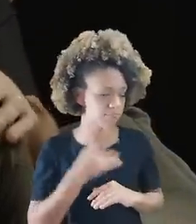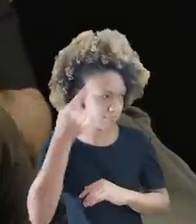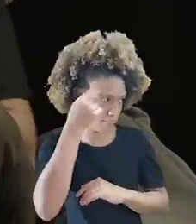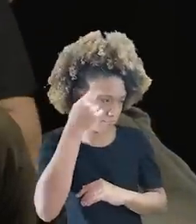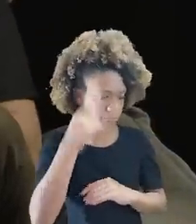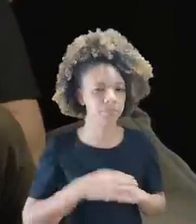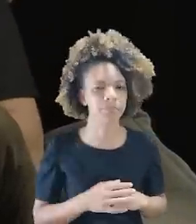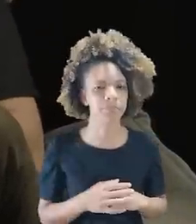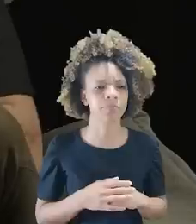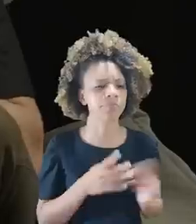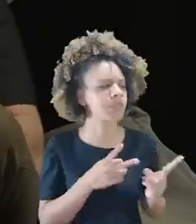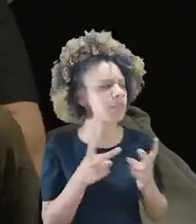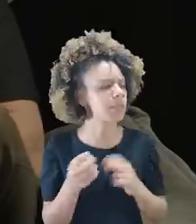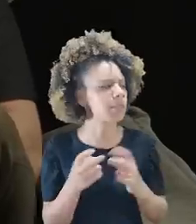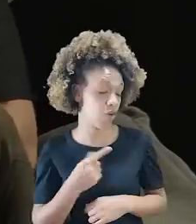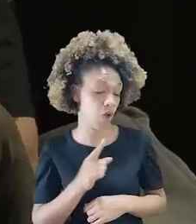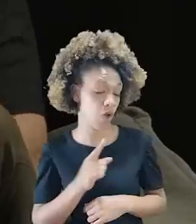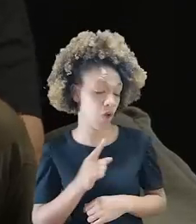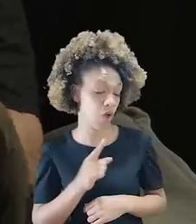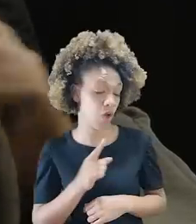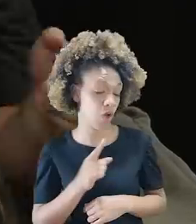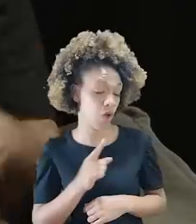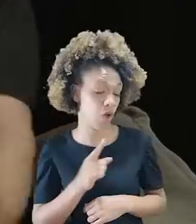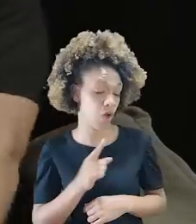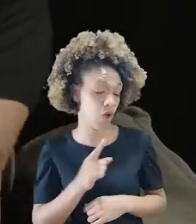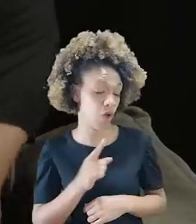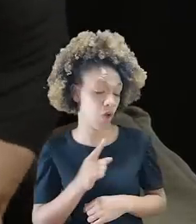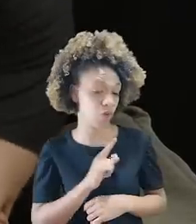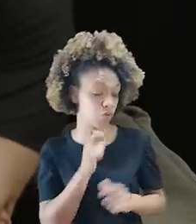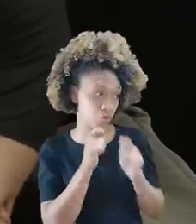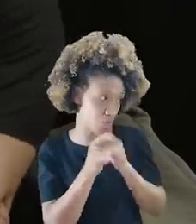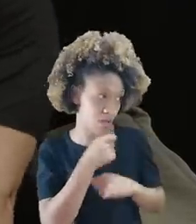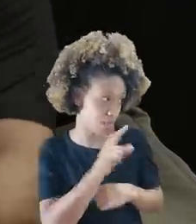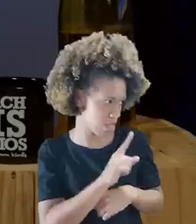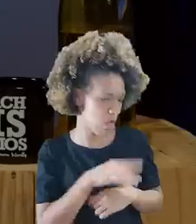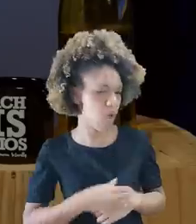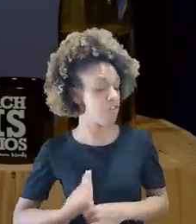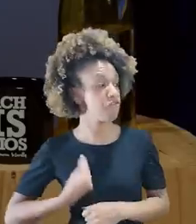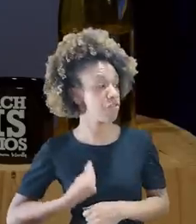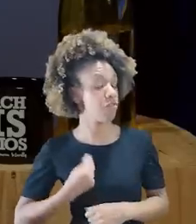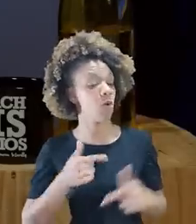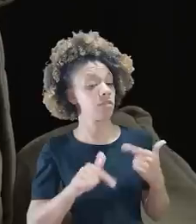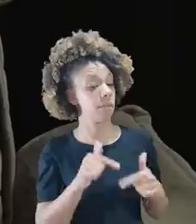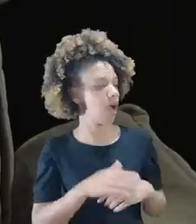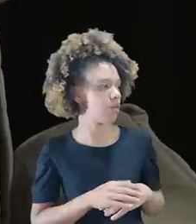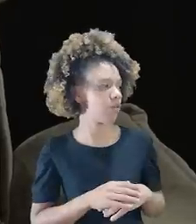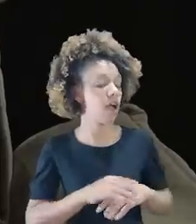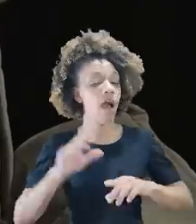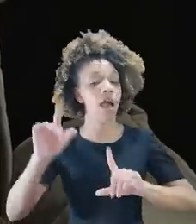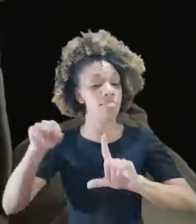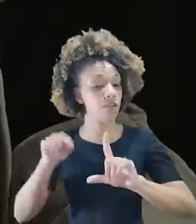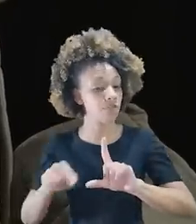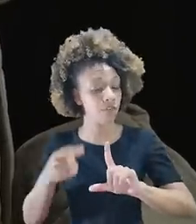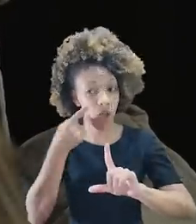vai lá eu já vi gente cara que só foi a alma tá em casa o cara tá sem alma ele tá obrigado rindo de eu vejo você viva você